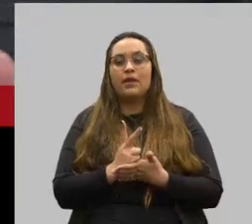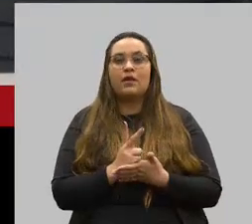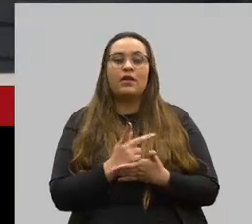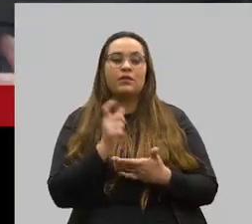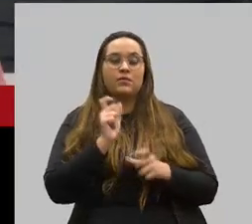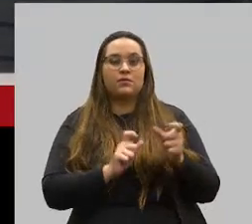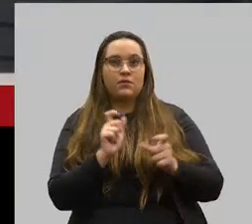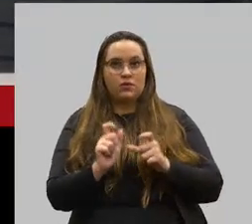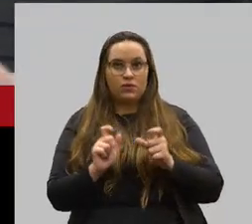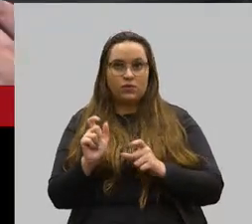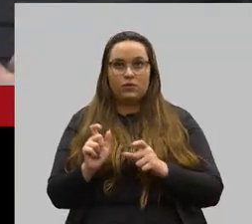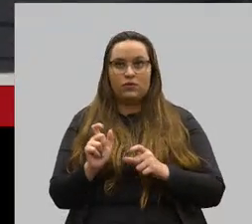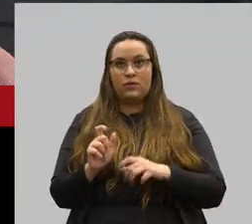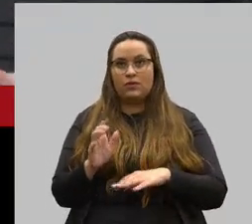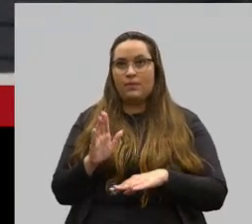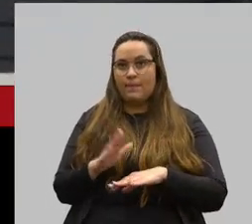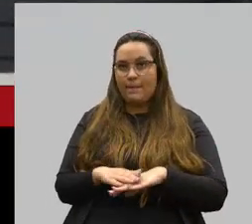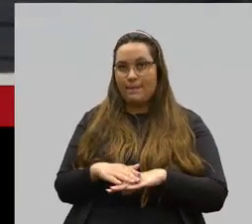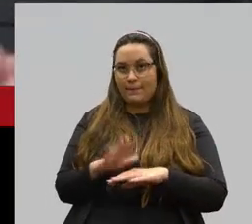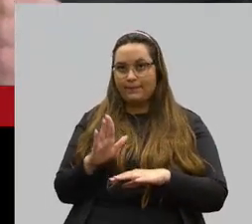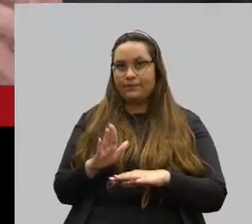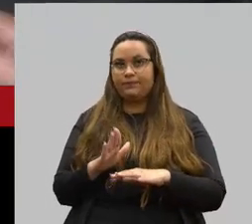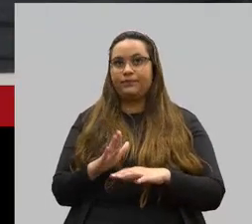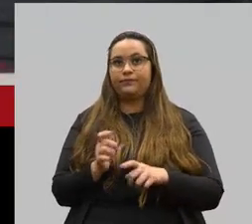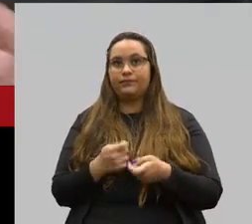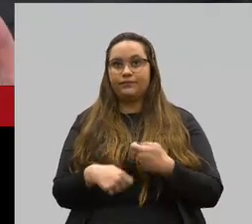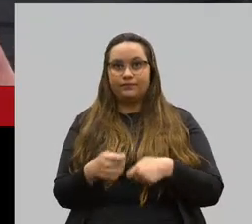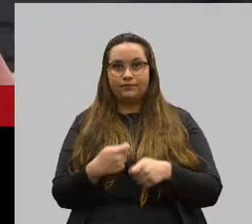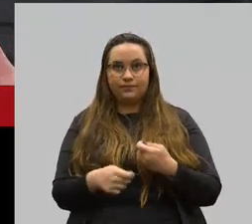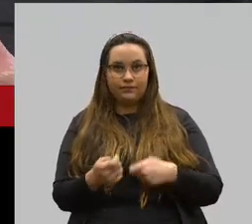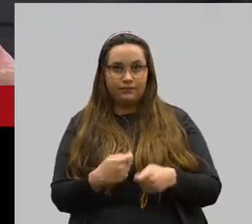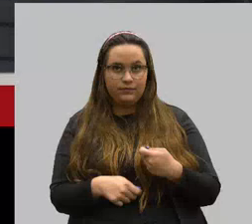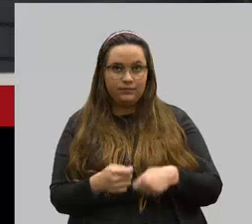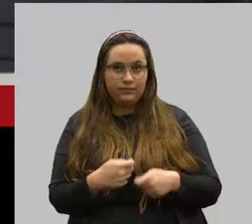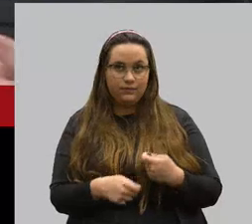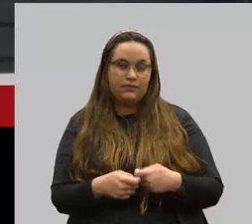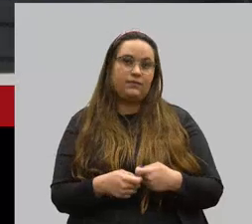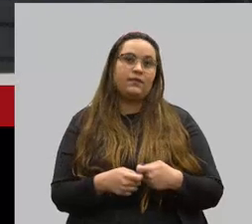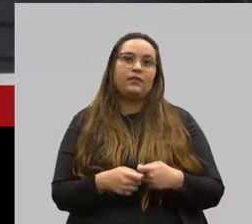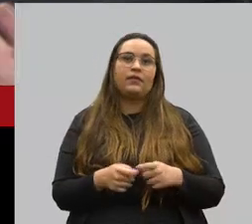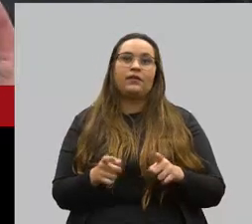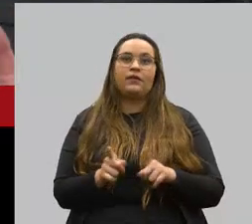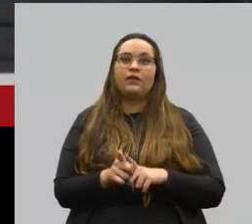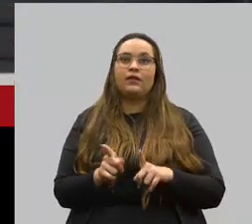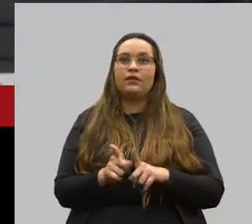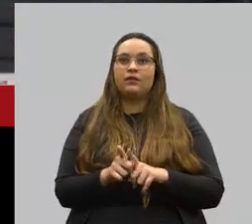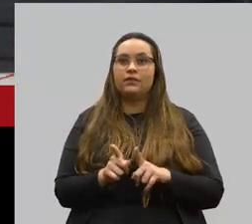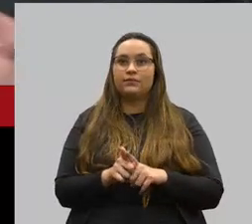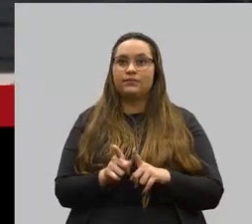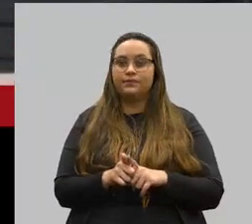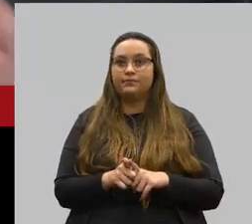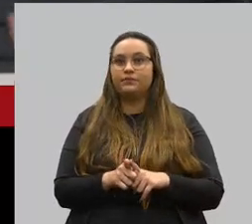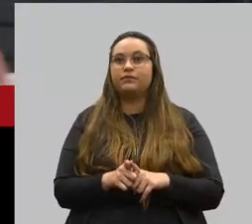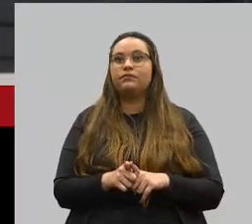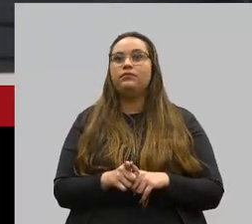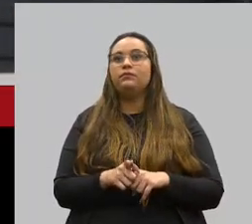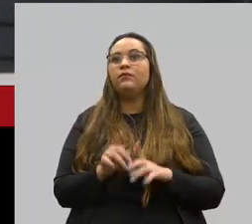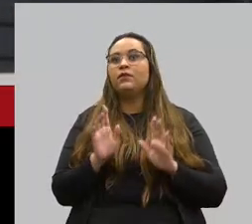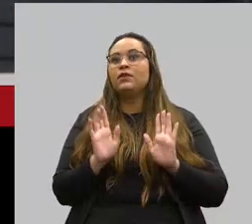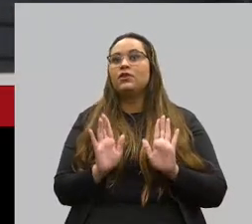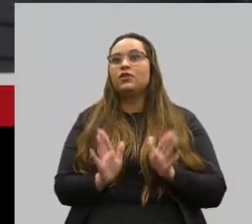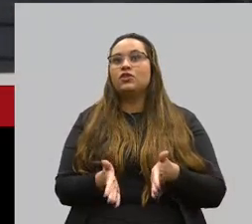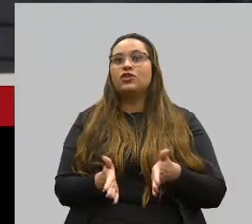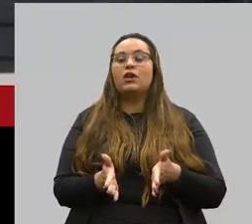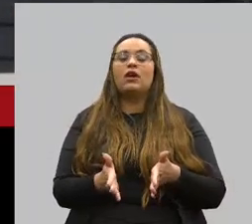tem muito mais celeridade uma capacidade investigativa tanto por meio da agência de inteligência quanto os meios tecnológicos que já estão